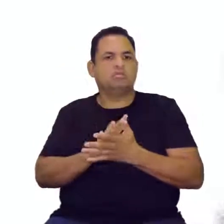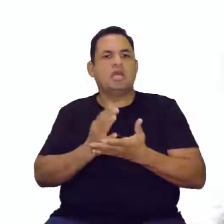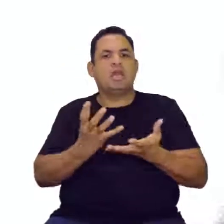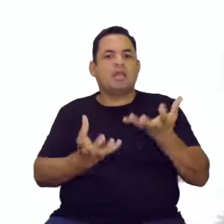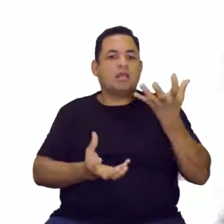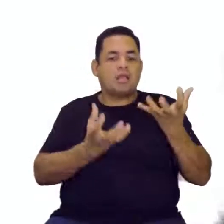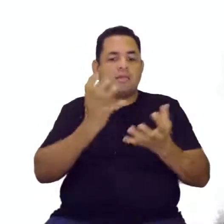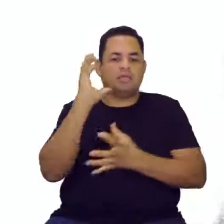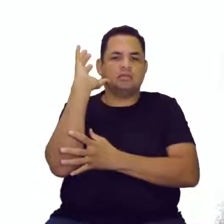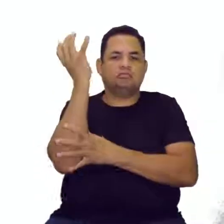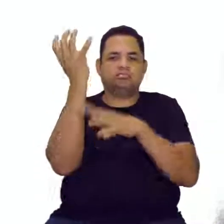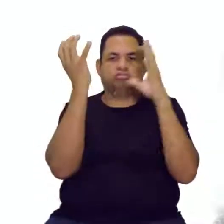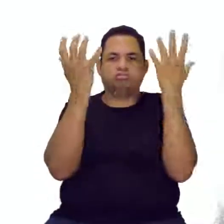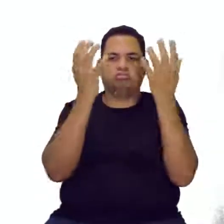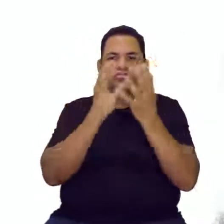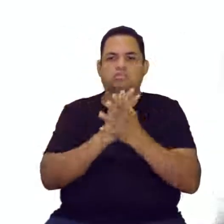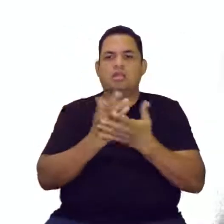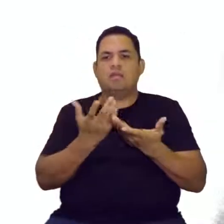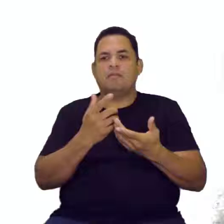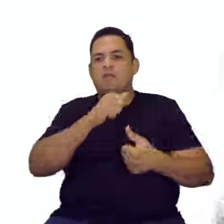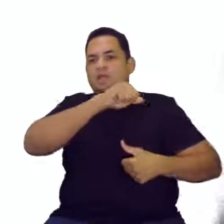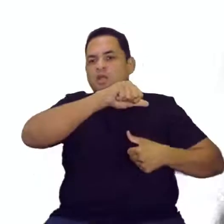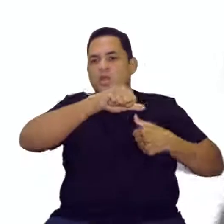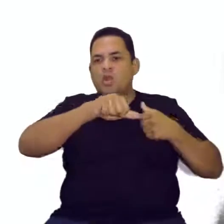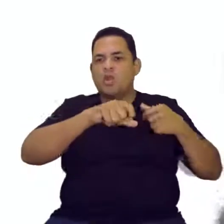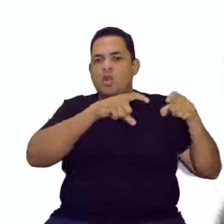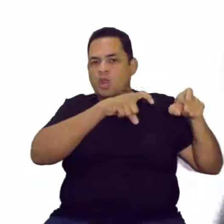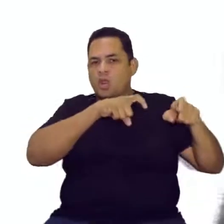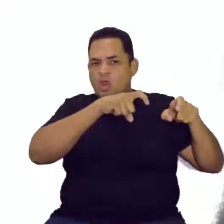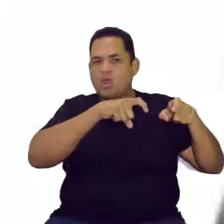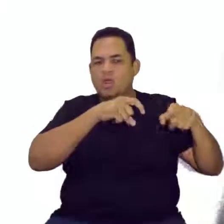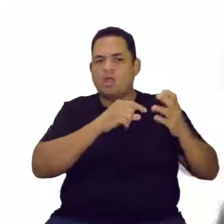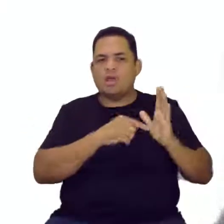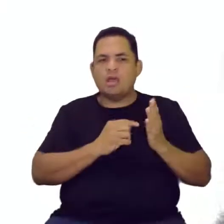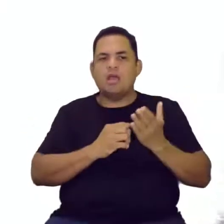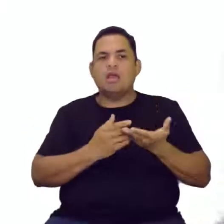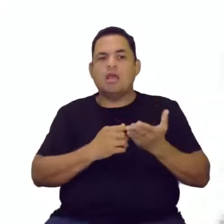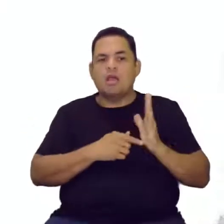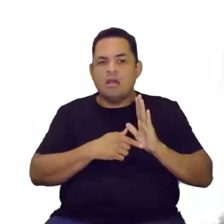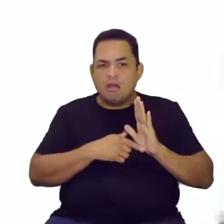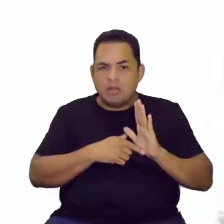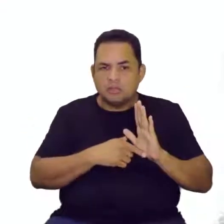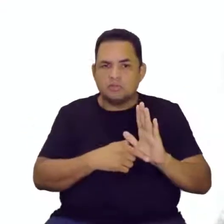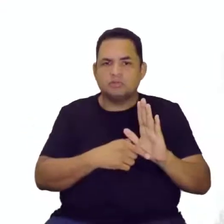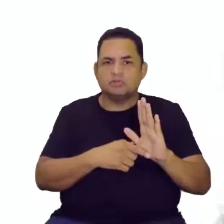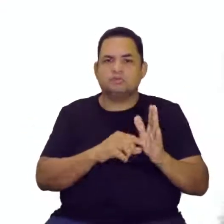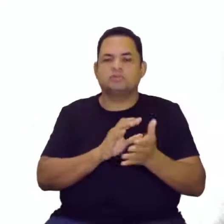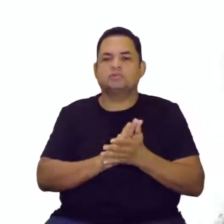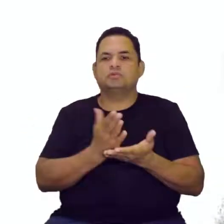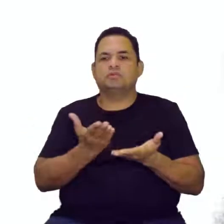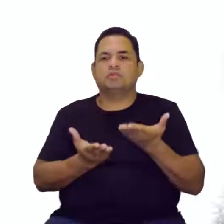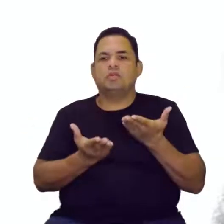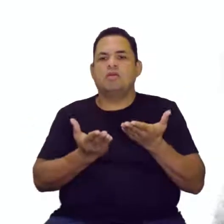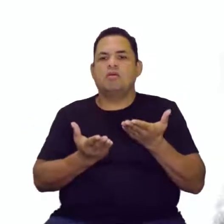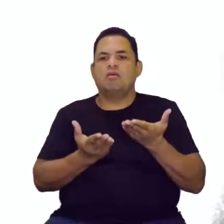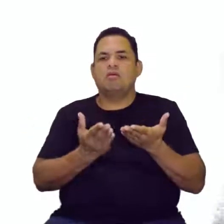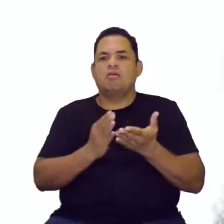agricultura, contribuindo, de acordo com estimativas, com mais de 1 bilhão de